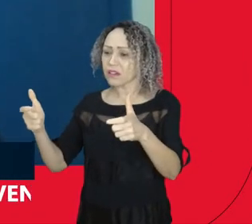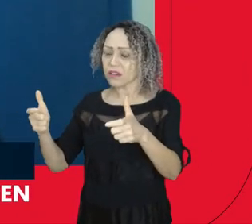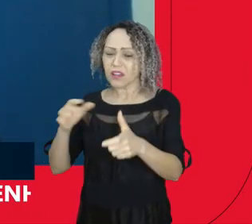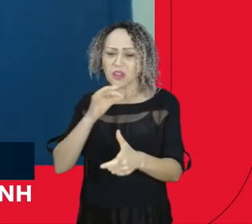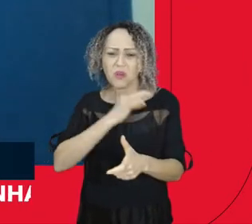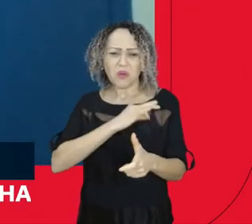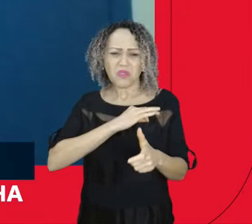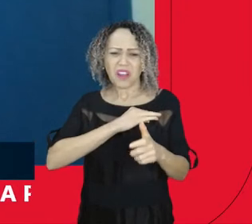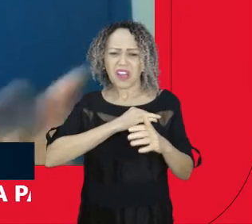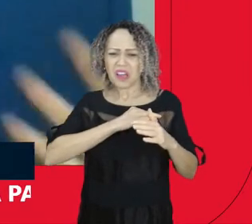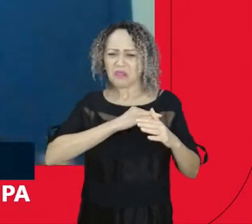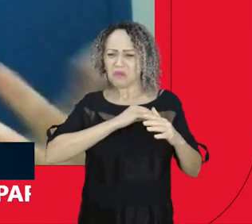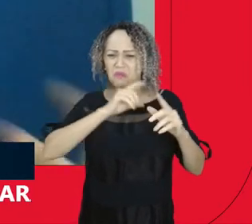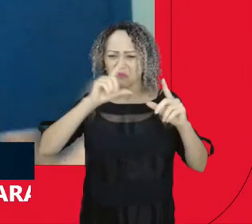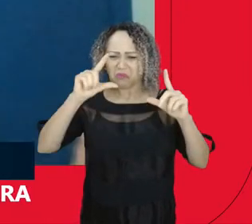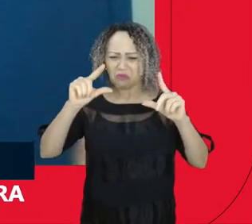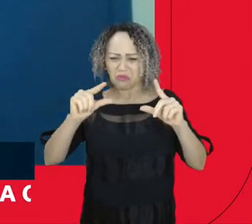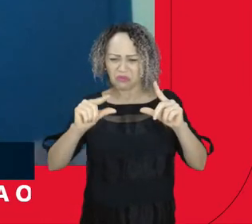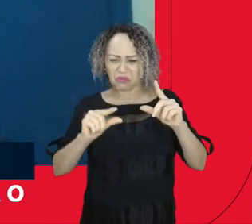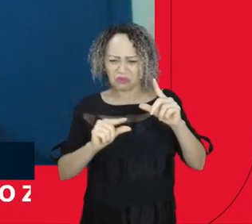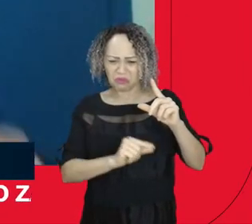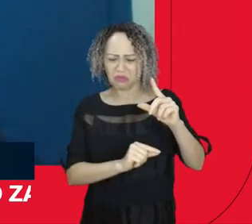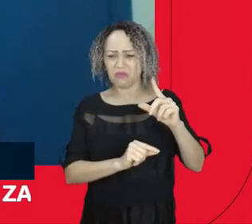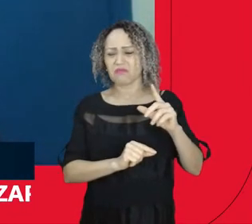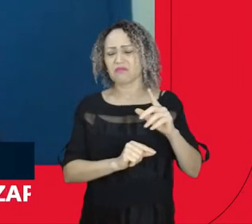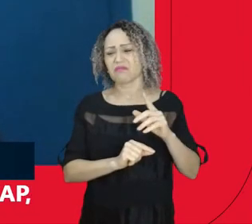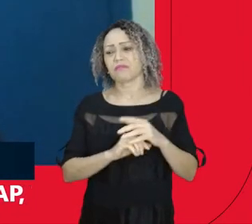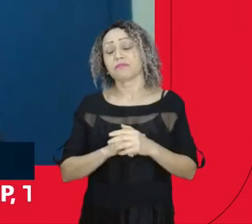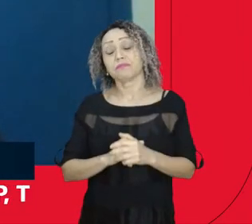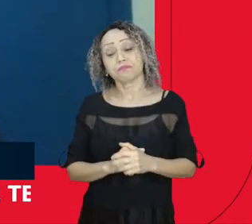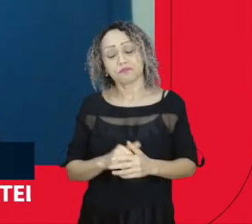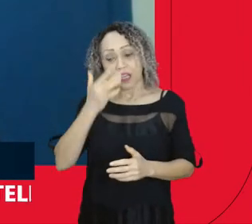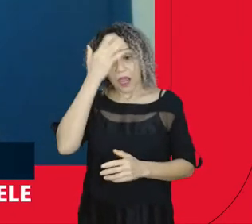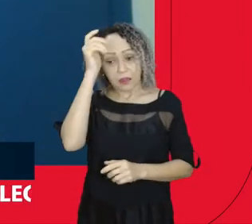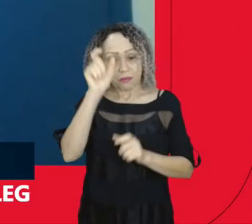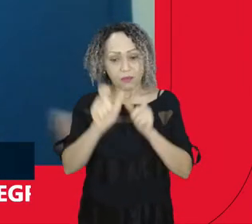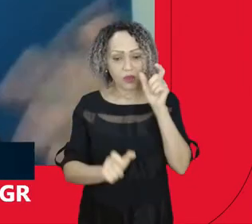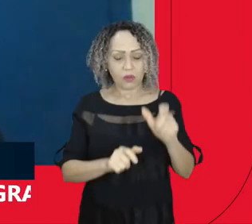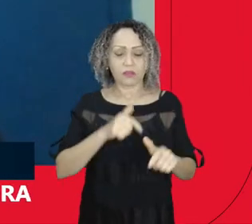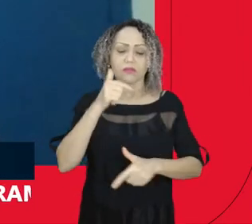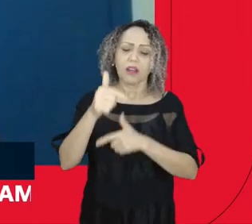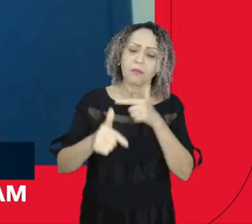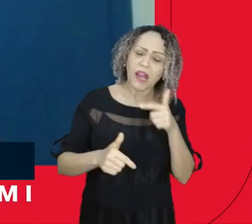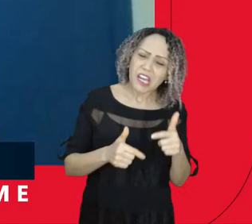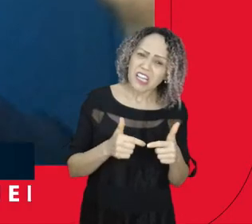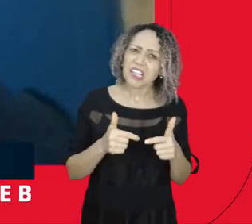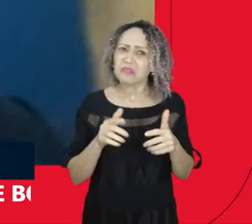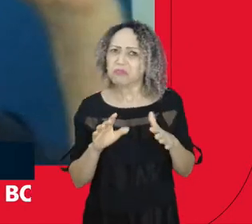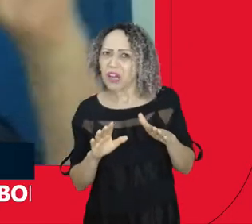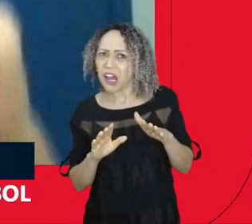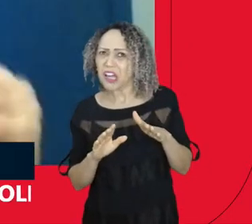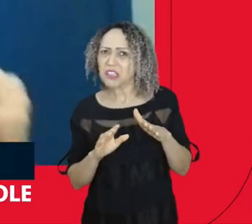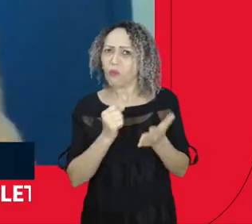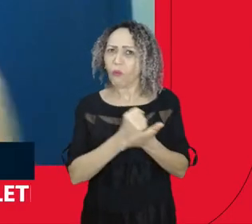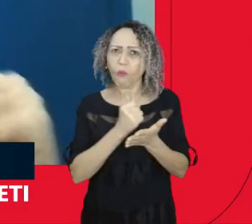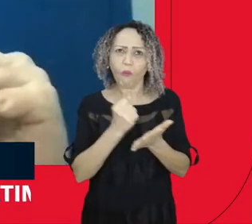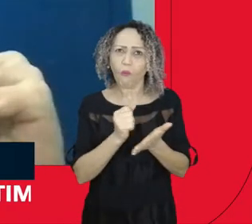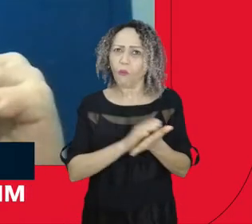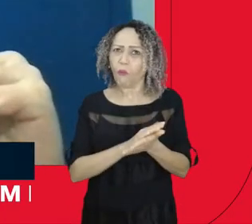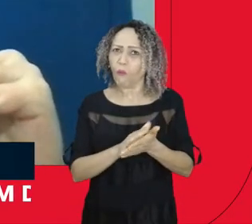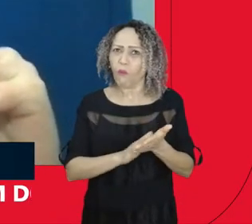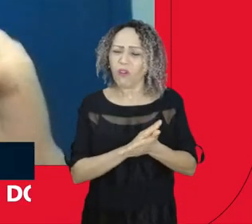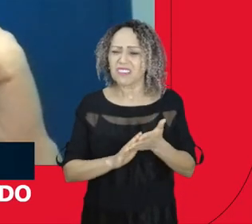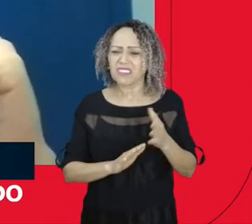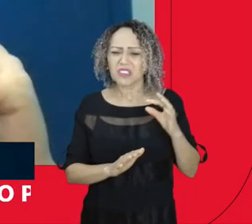ainda mais baixa, né? Por quem está trabalhando em trabalho na informalidade, portanto, com um salário